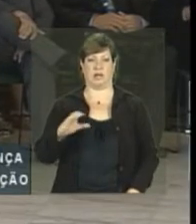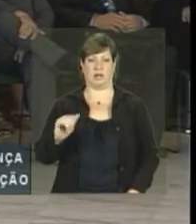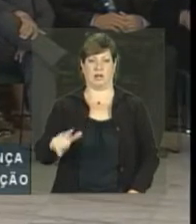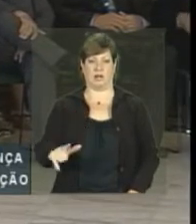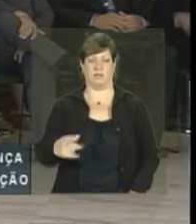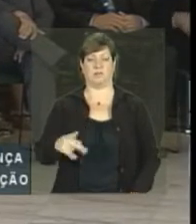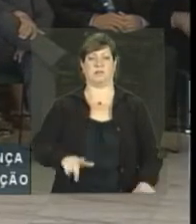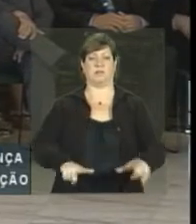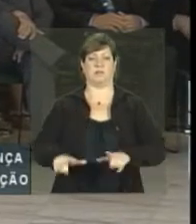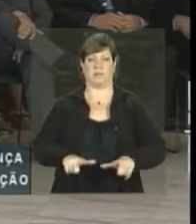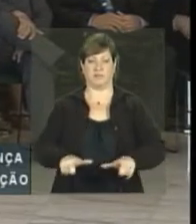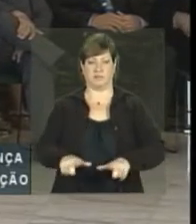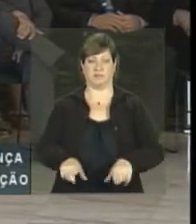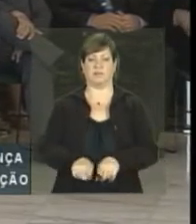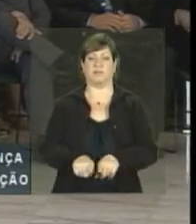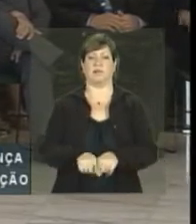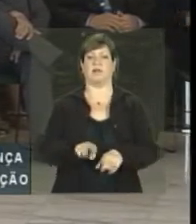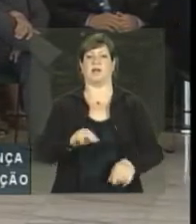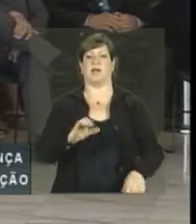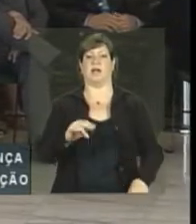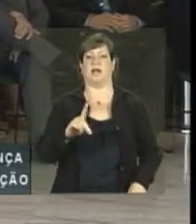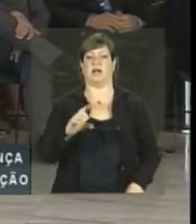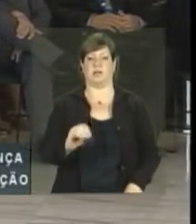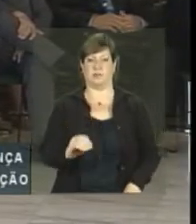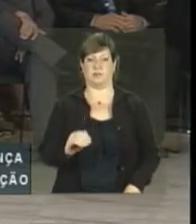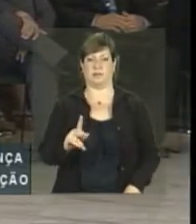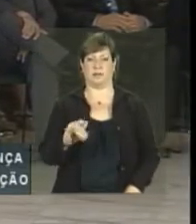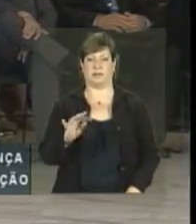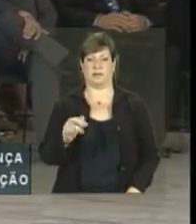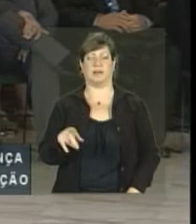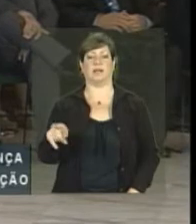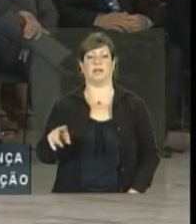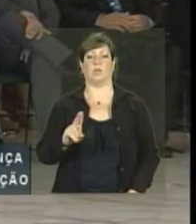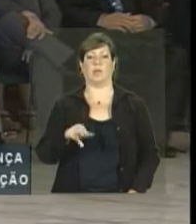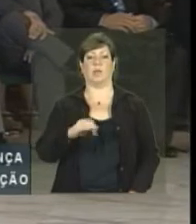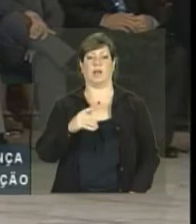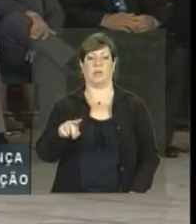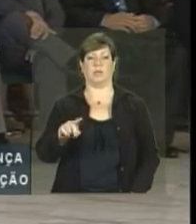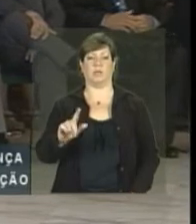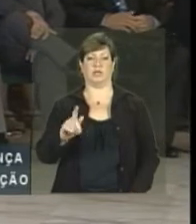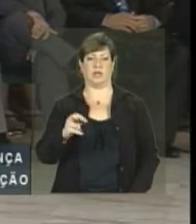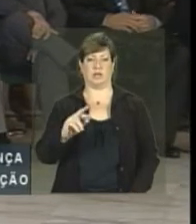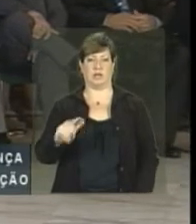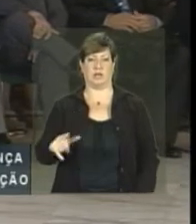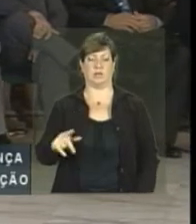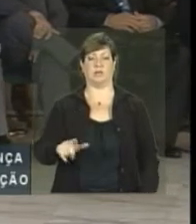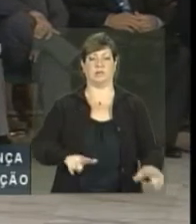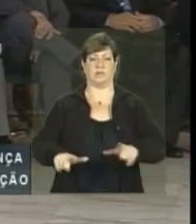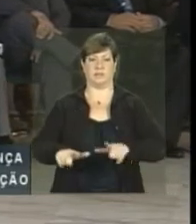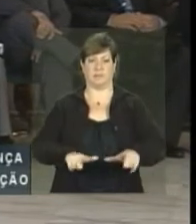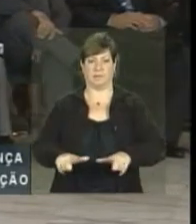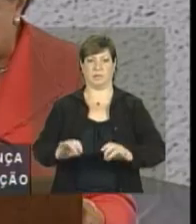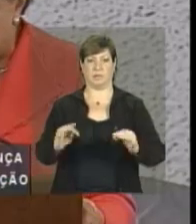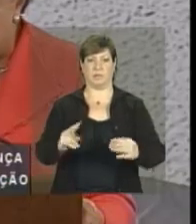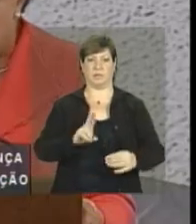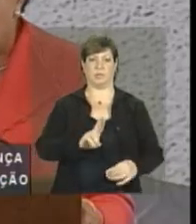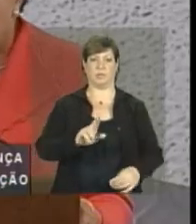e o Ricardo Patar, da União Geral dos Trabalhadores,